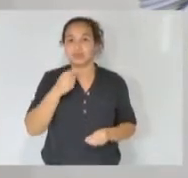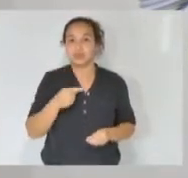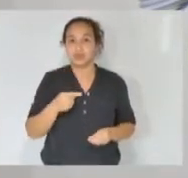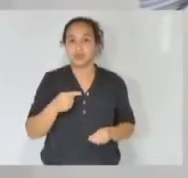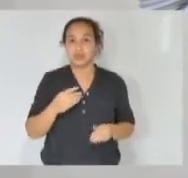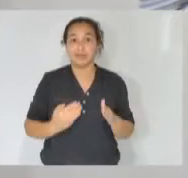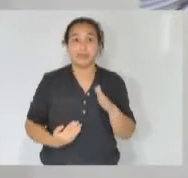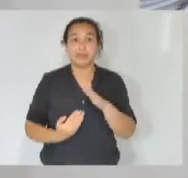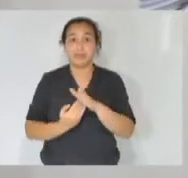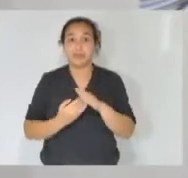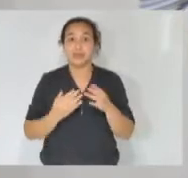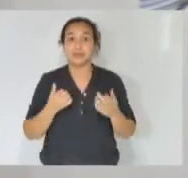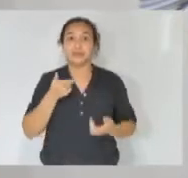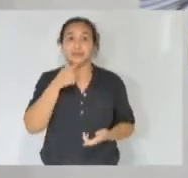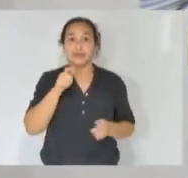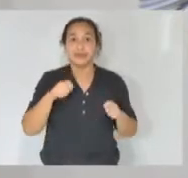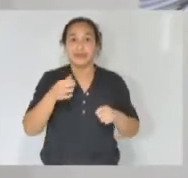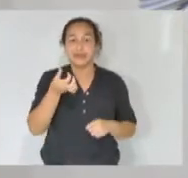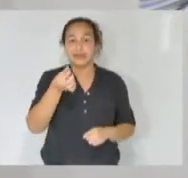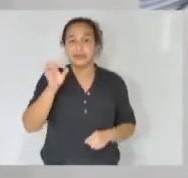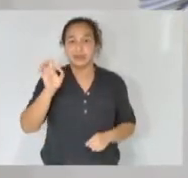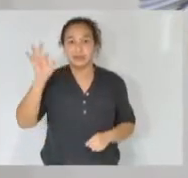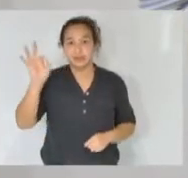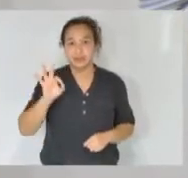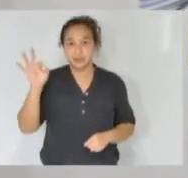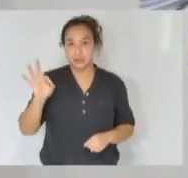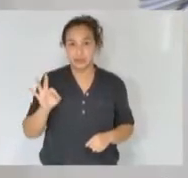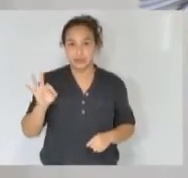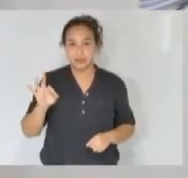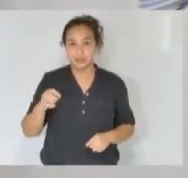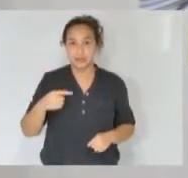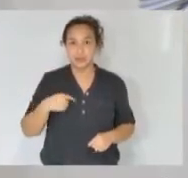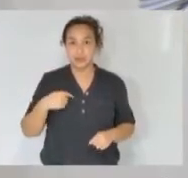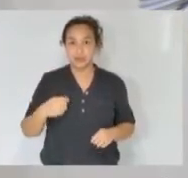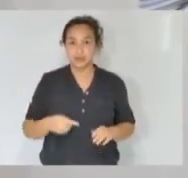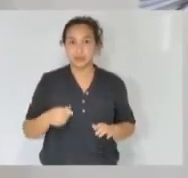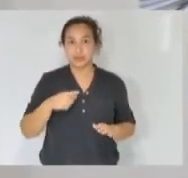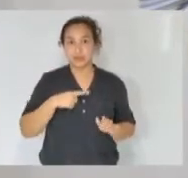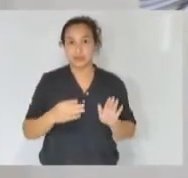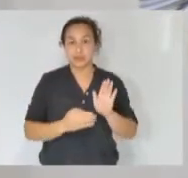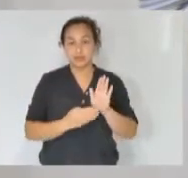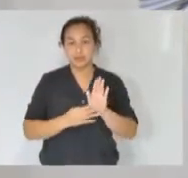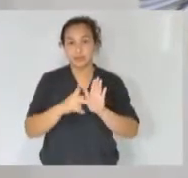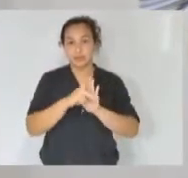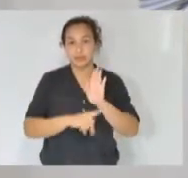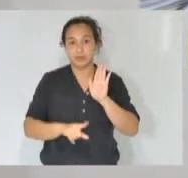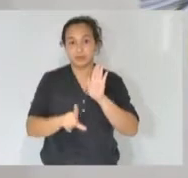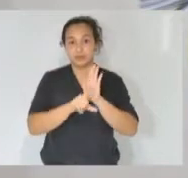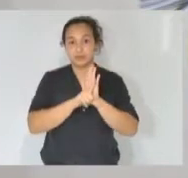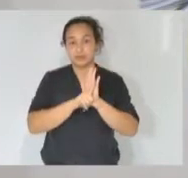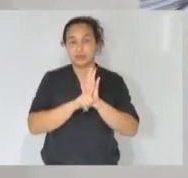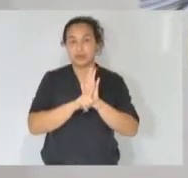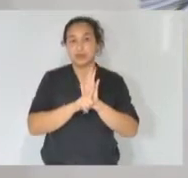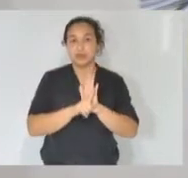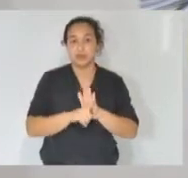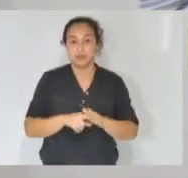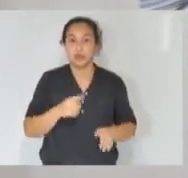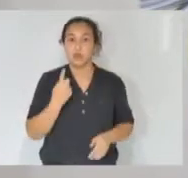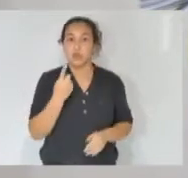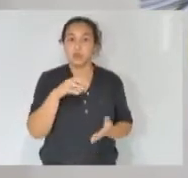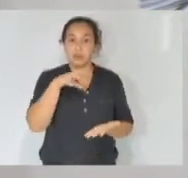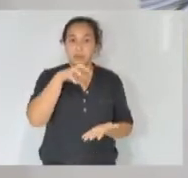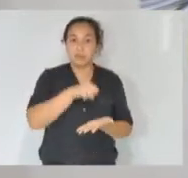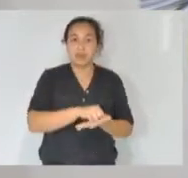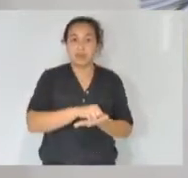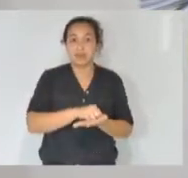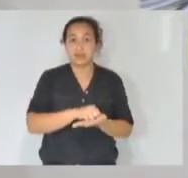consegue 60%. Nós apresentamos um projeto de lei que uma simples matrícula não gerou um